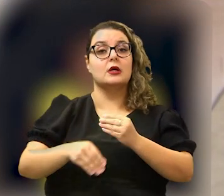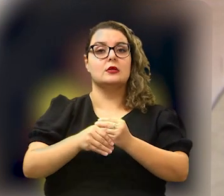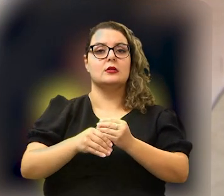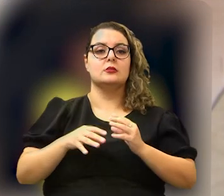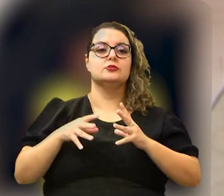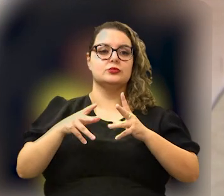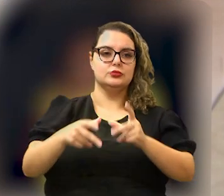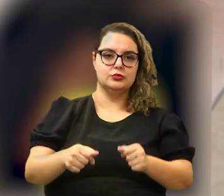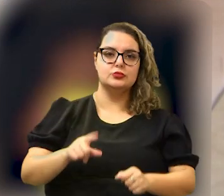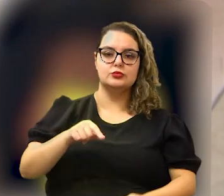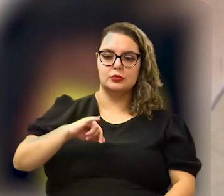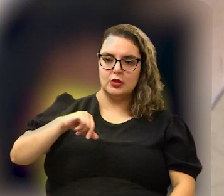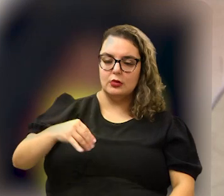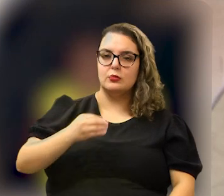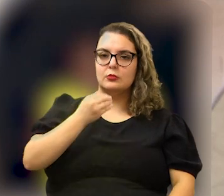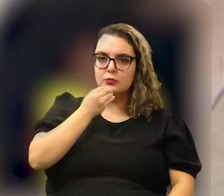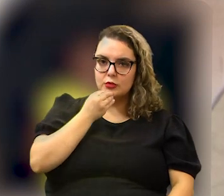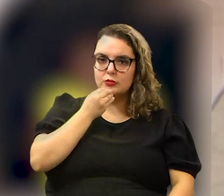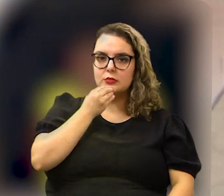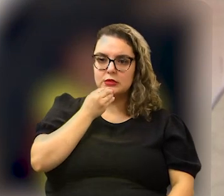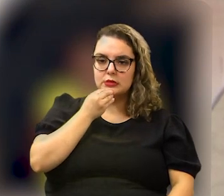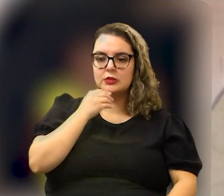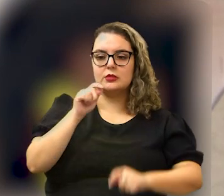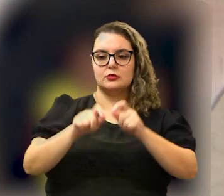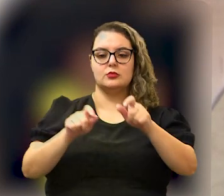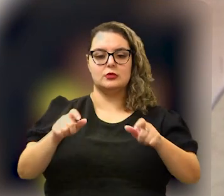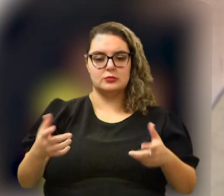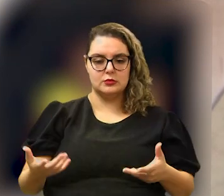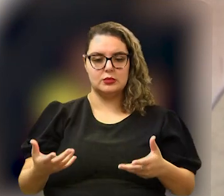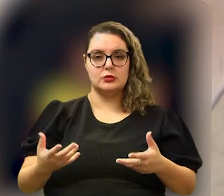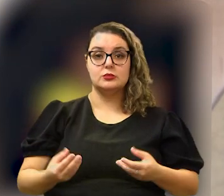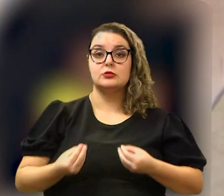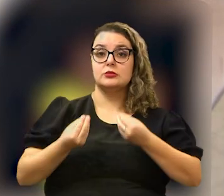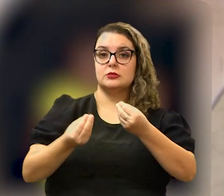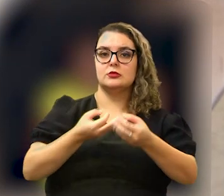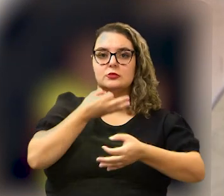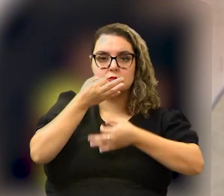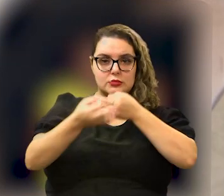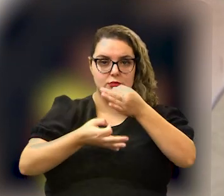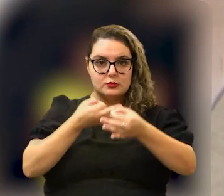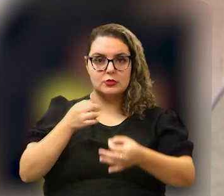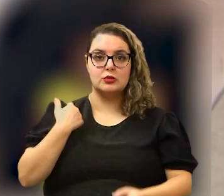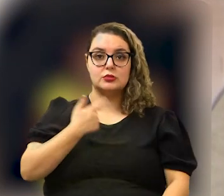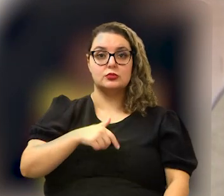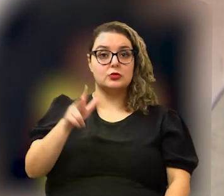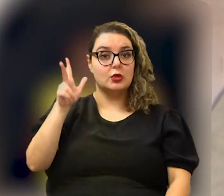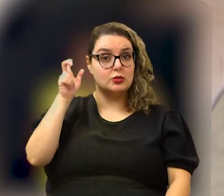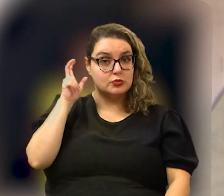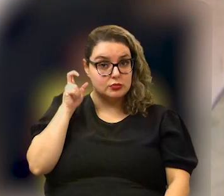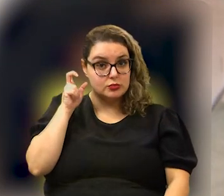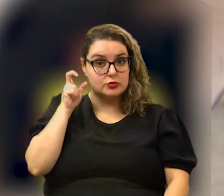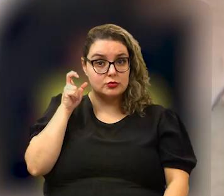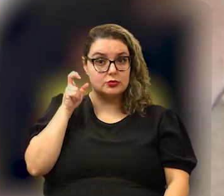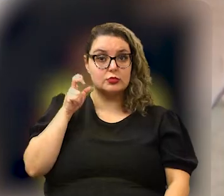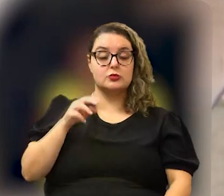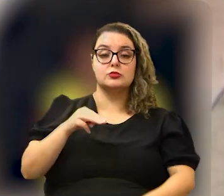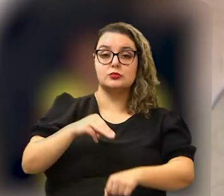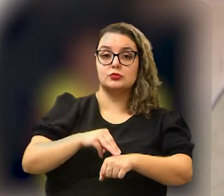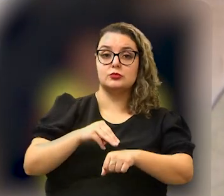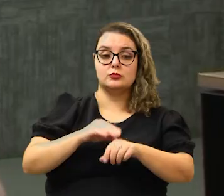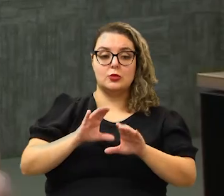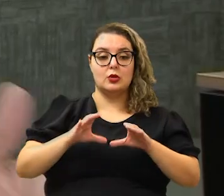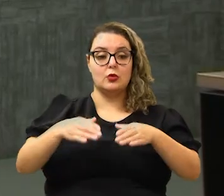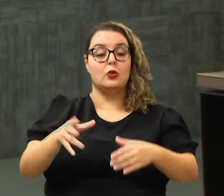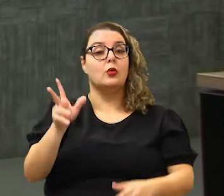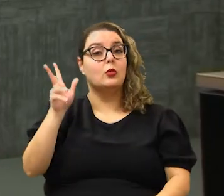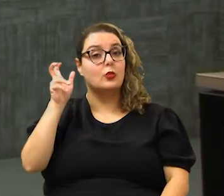os membros da comissão ouvem aquilo que foi dito, até por próprios colegas nossos